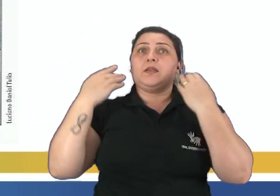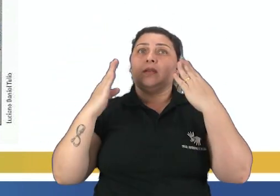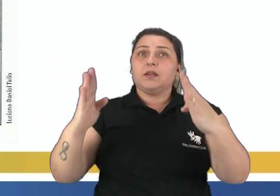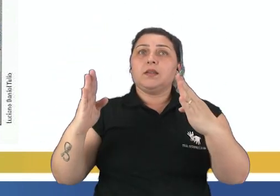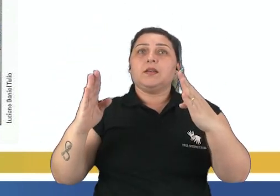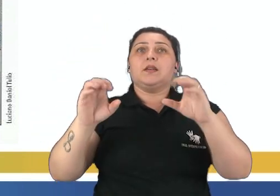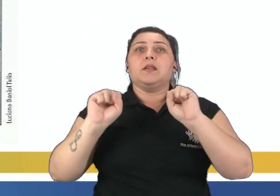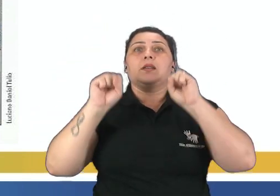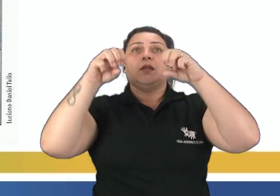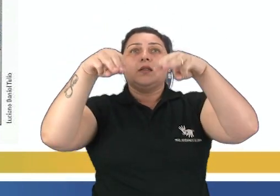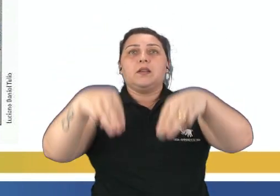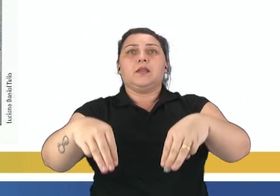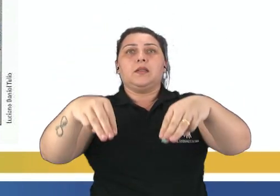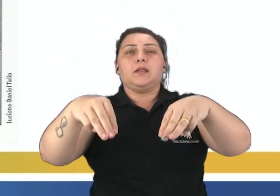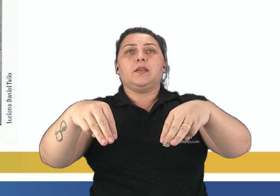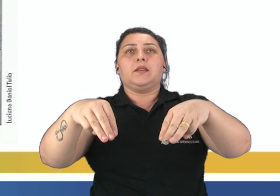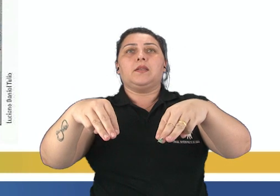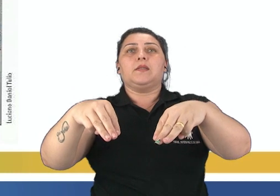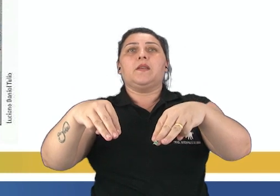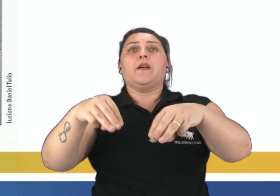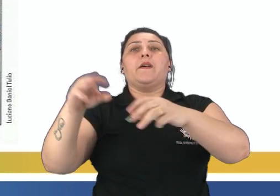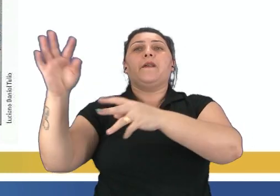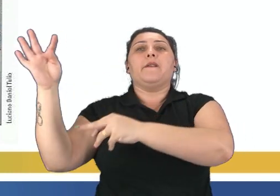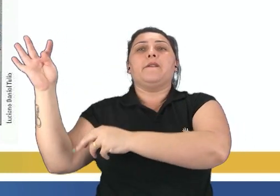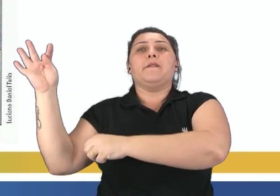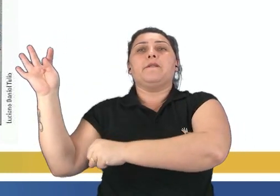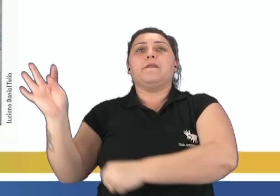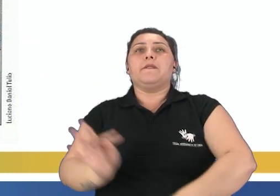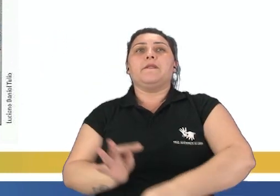Brasileia, Sena Madureira, Feijó,